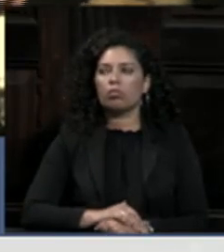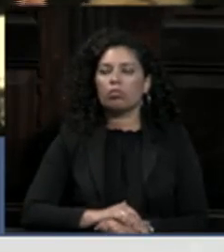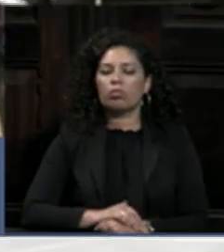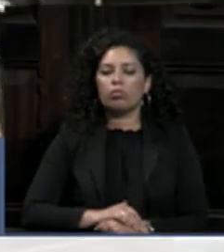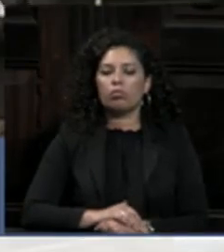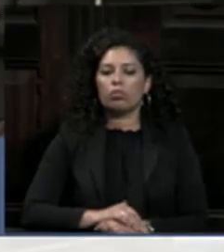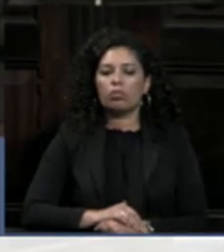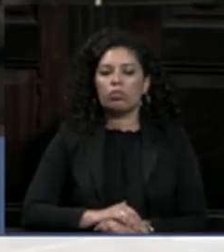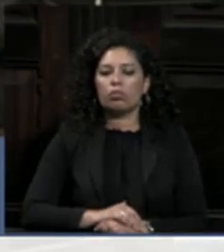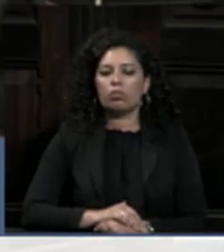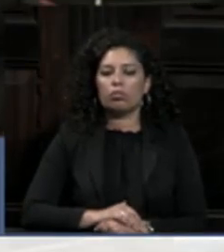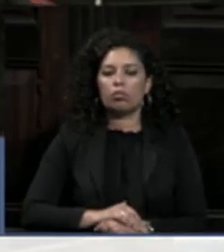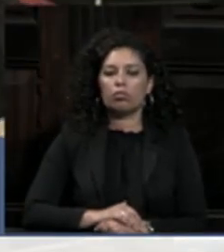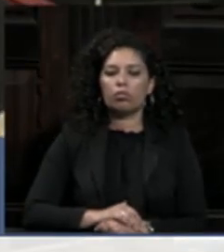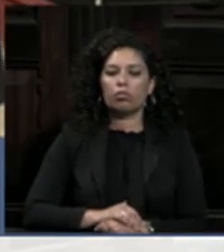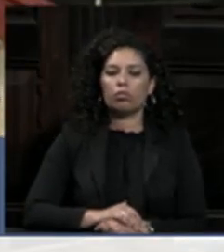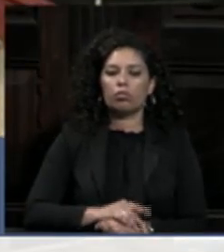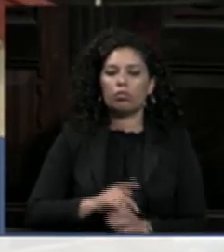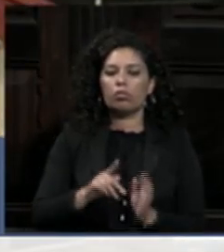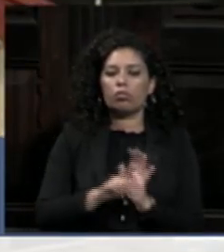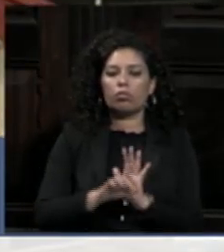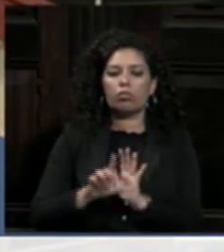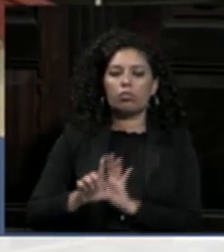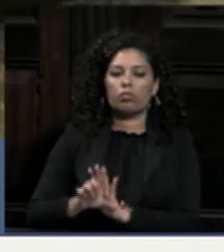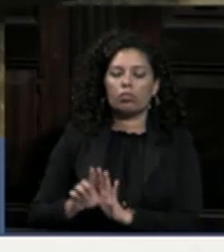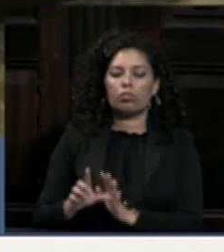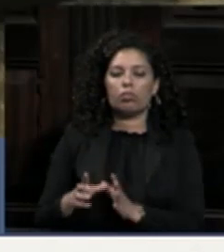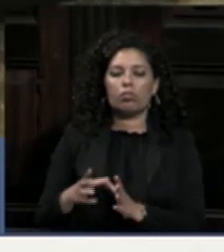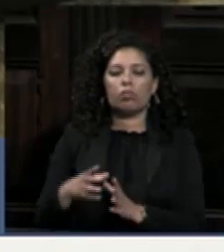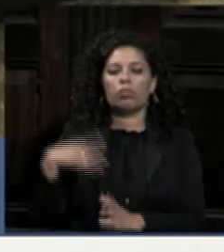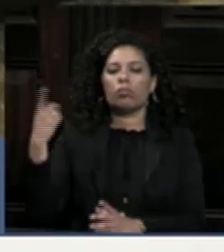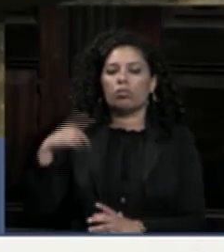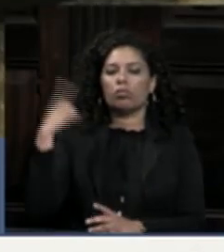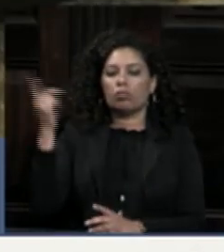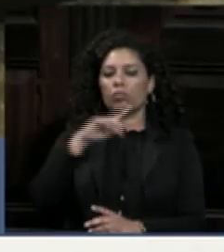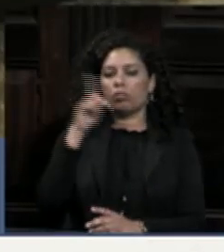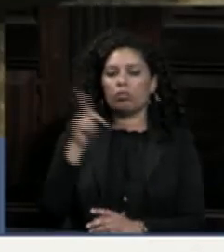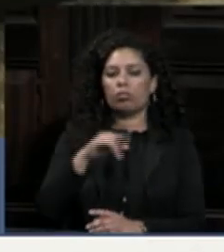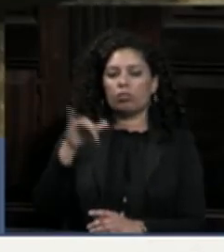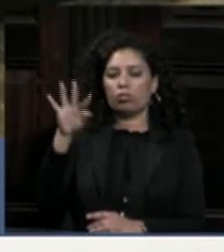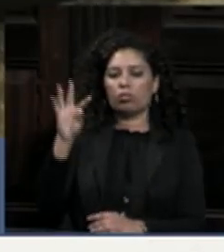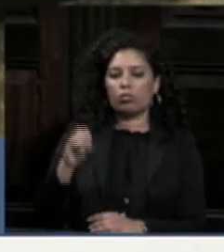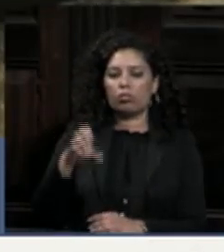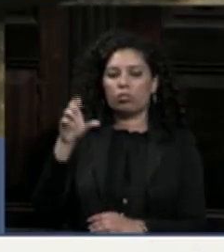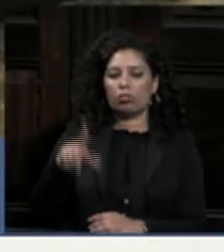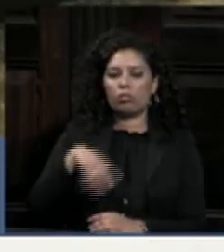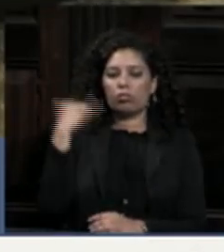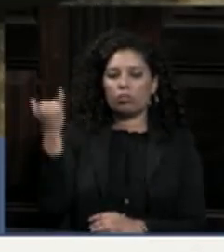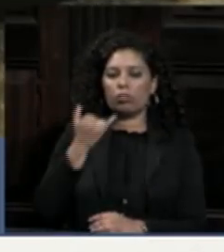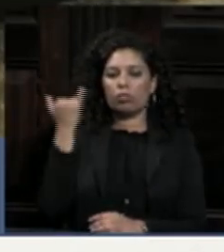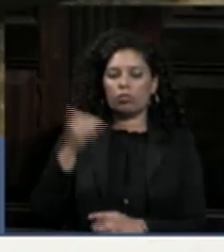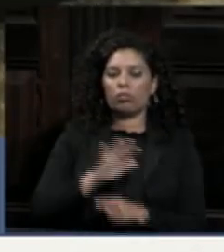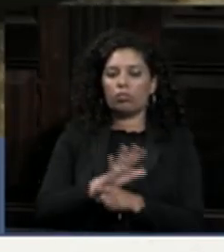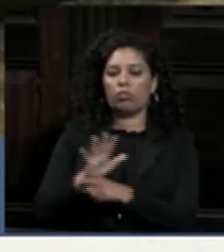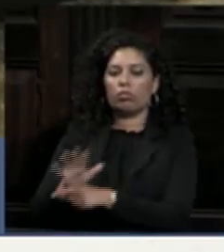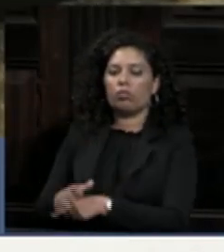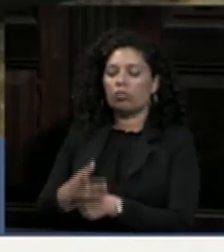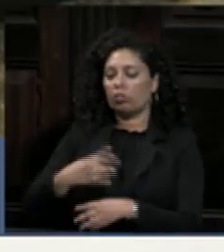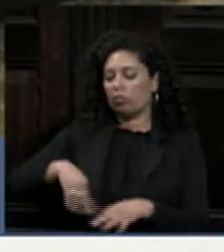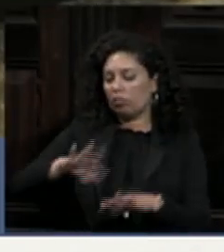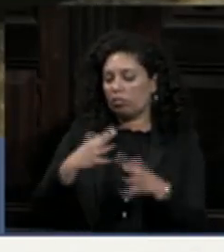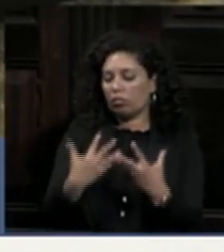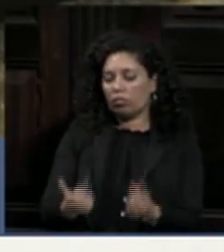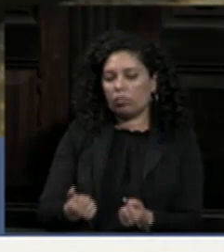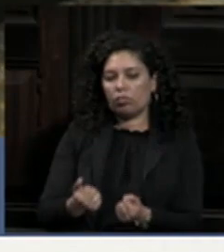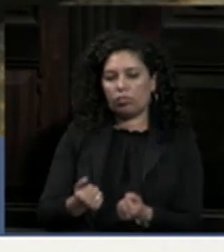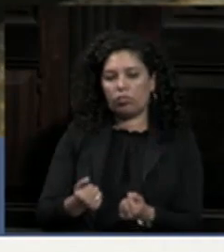projeto deputado citou o projeto caráter autorizativo importante para combater essa síndrome do x frágil parecer portanto é favorável pela